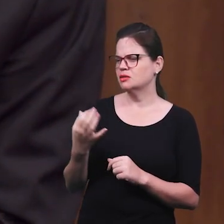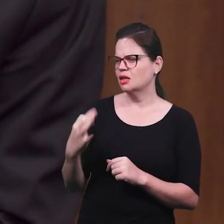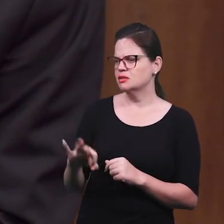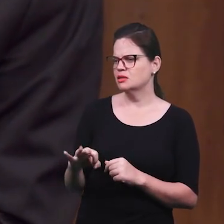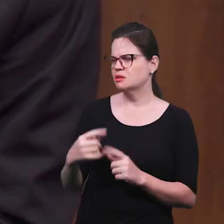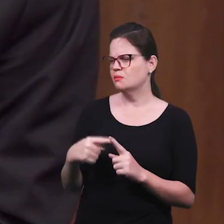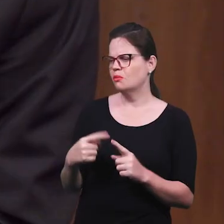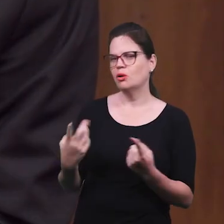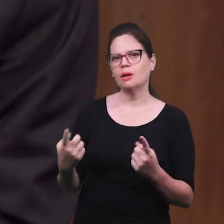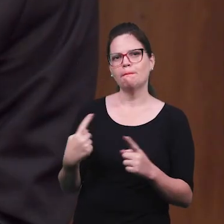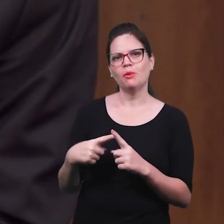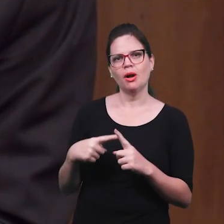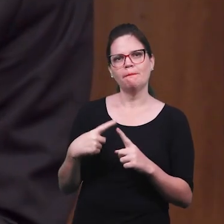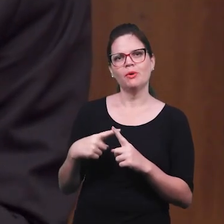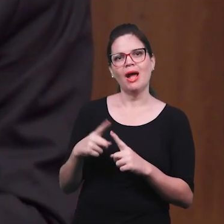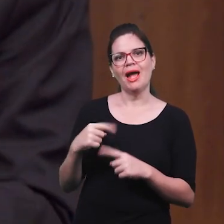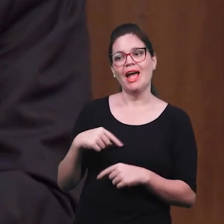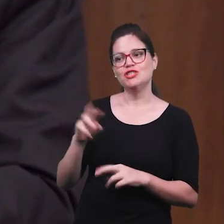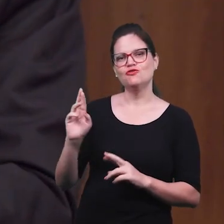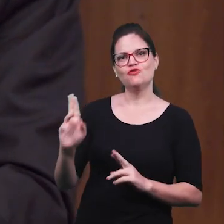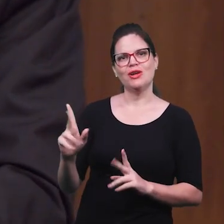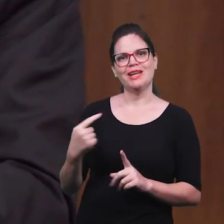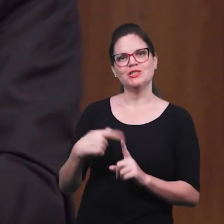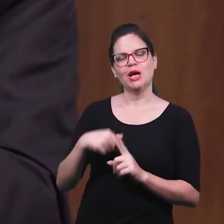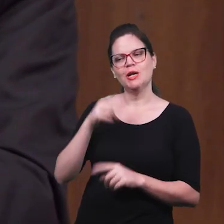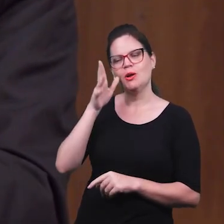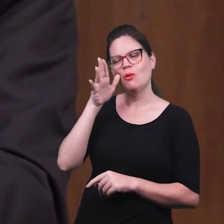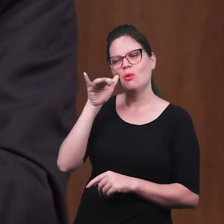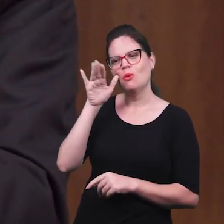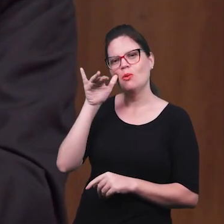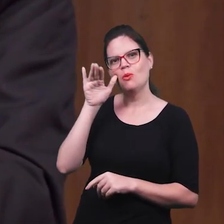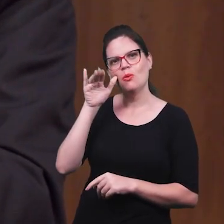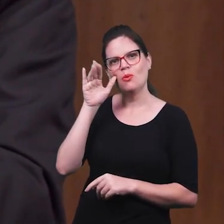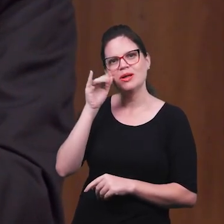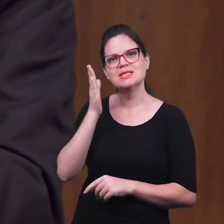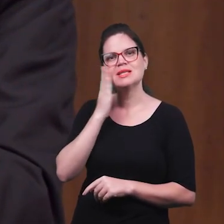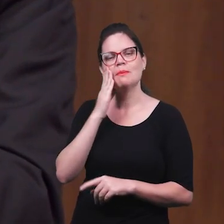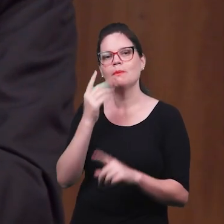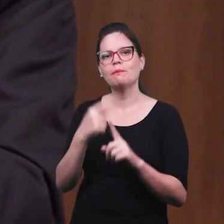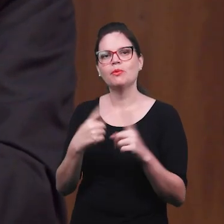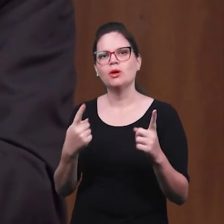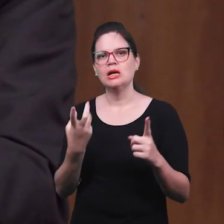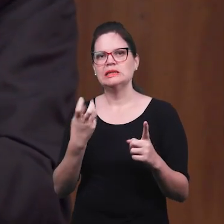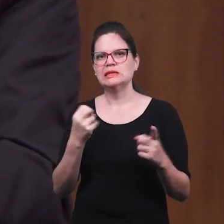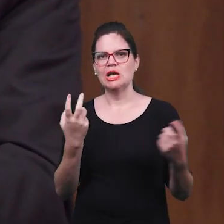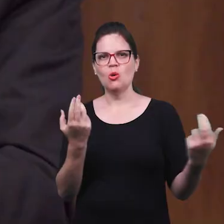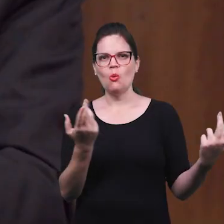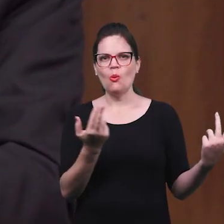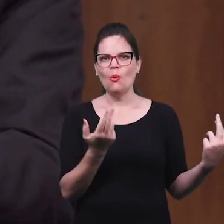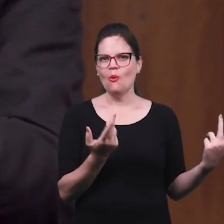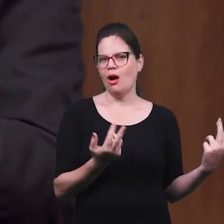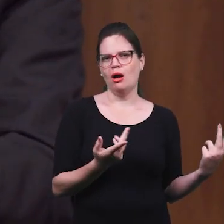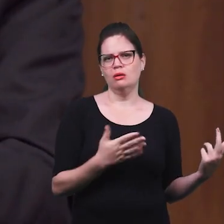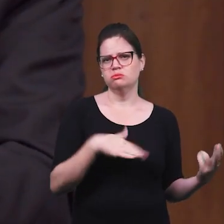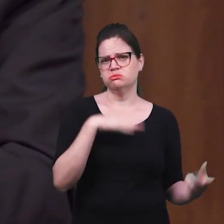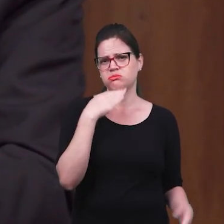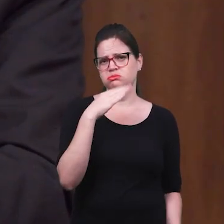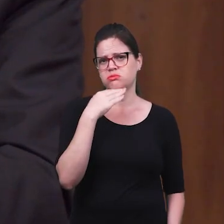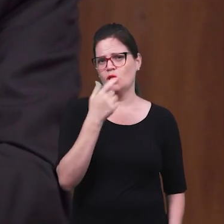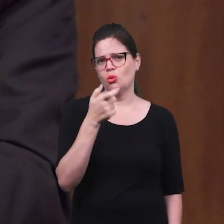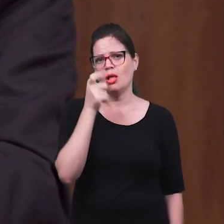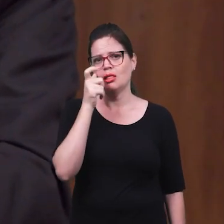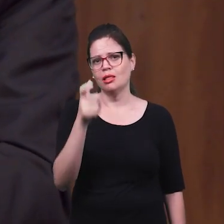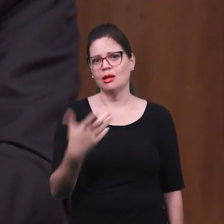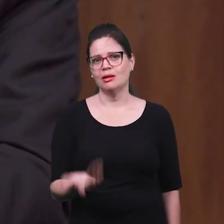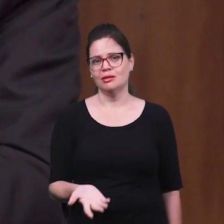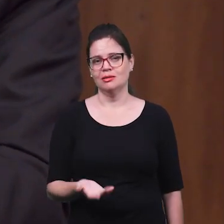certo? É o diferente que atrai. Então, é importante a família que quer decidir o